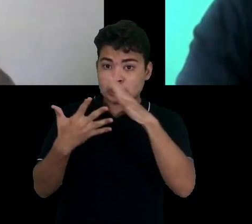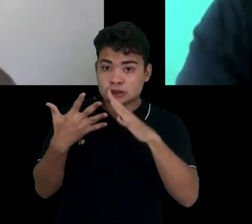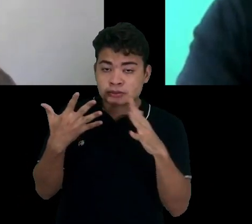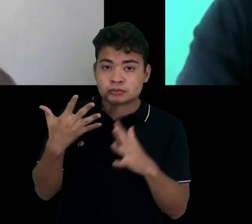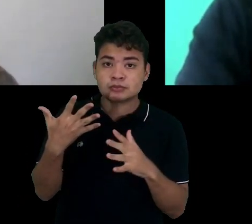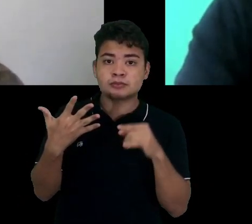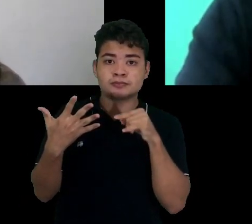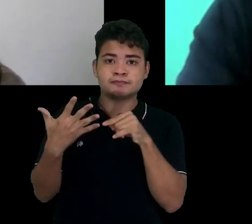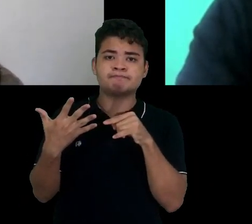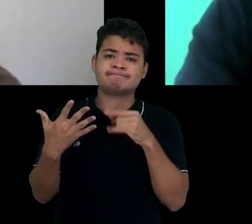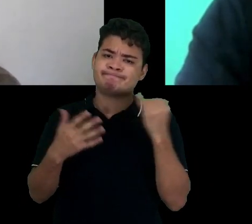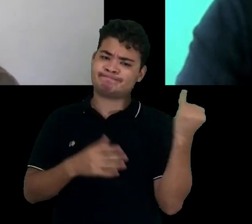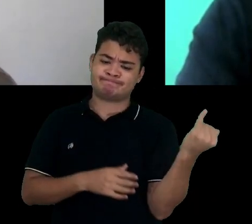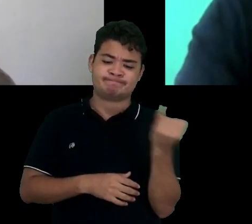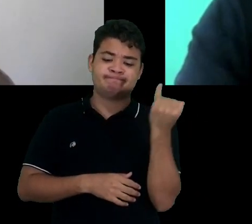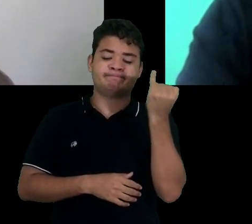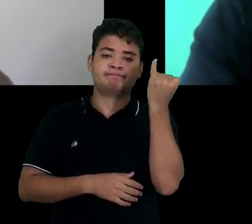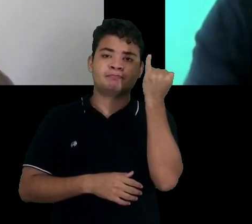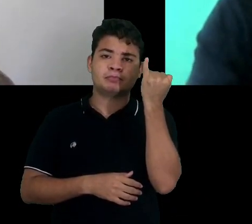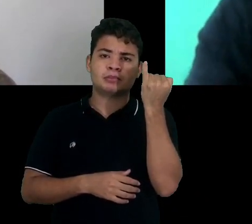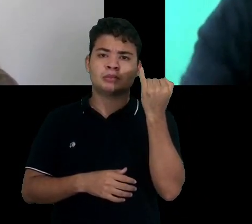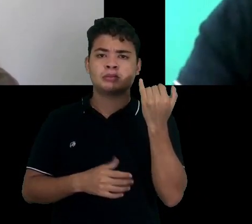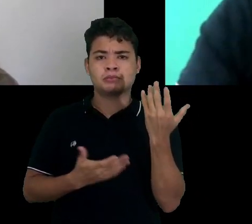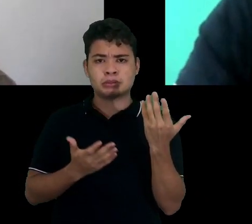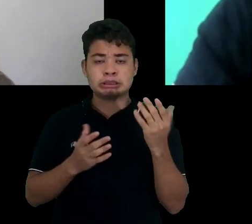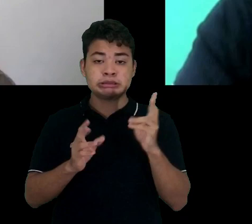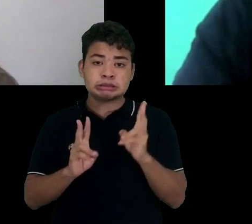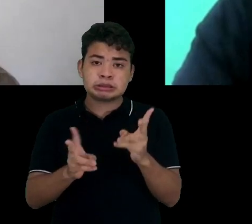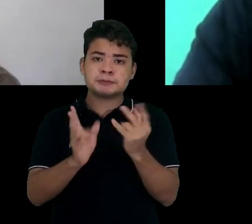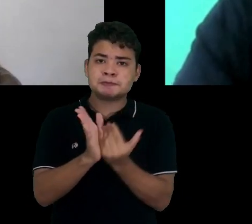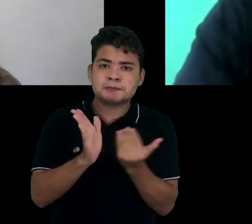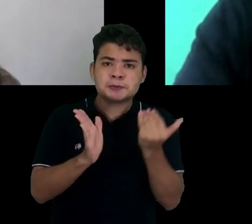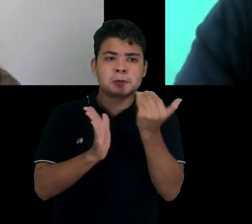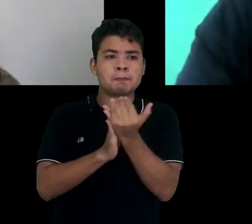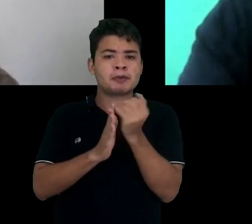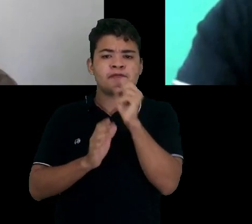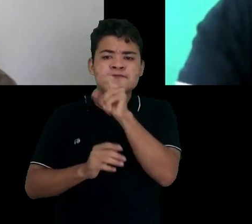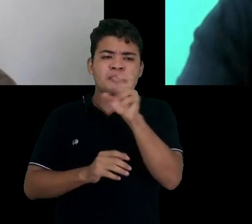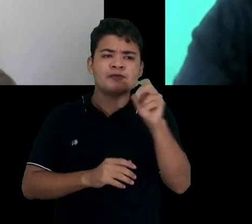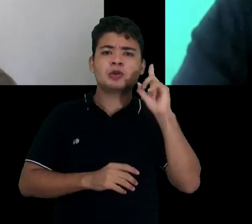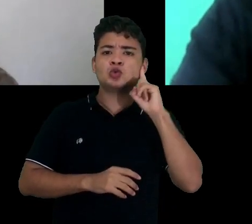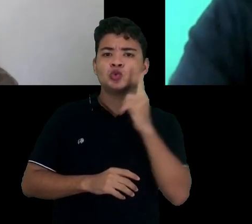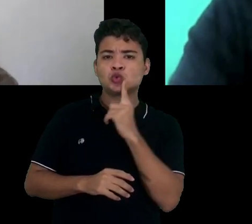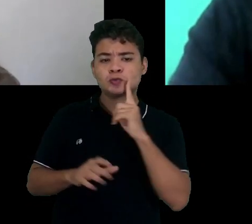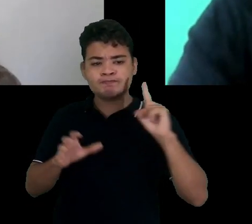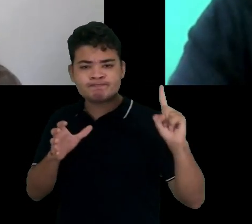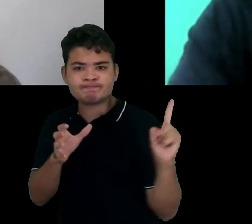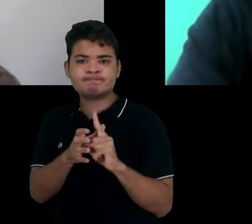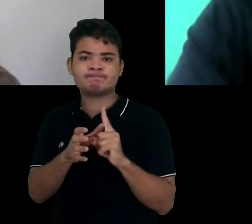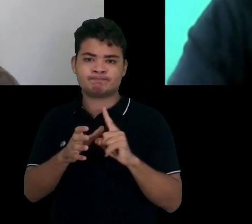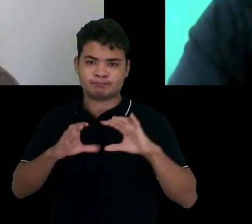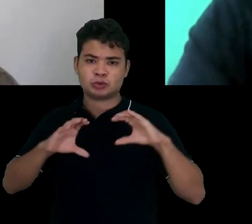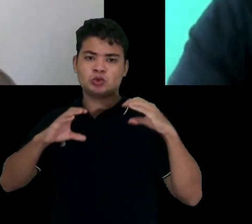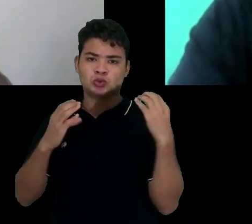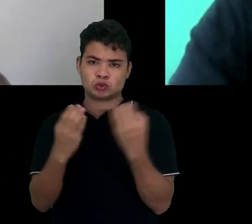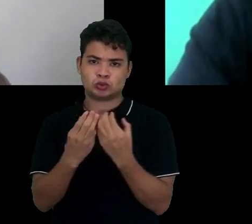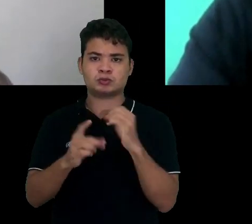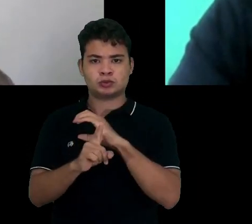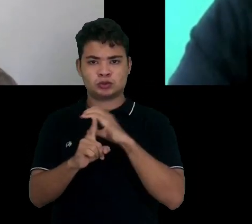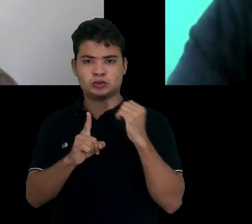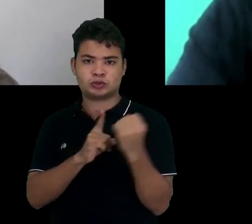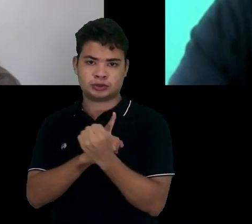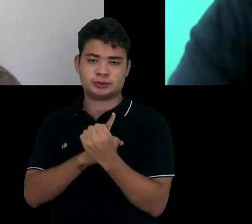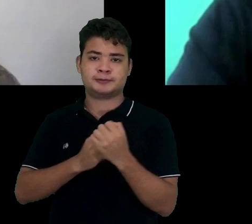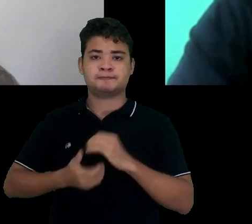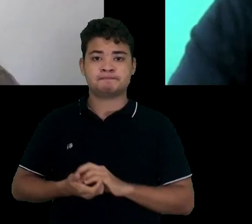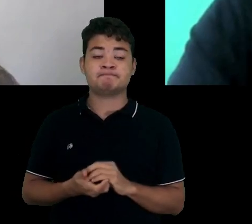a Libras, né? Que é algo muito importante, cada vez mais está inserindo, né? Está inserido na nossa cultura e é necessário